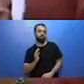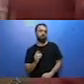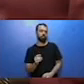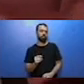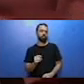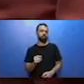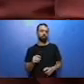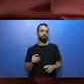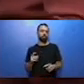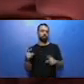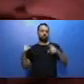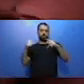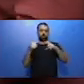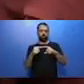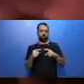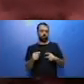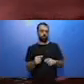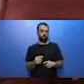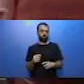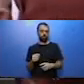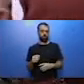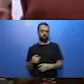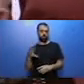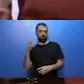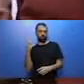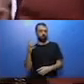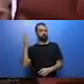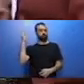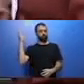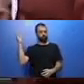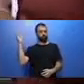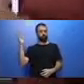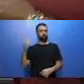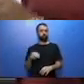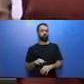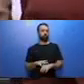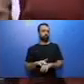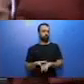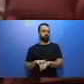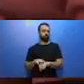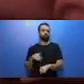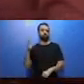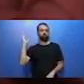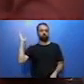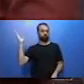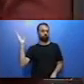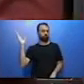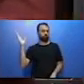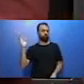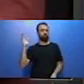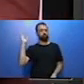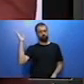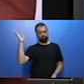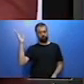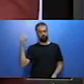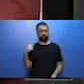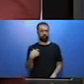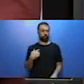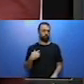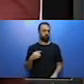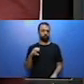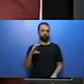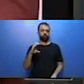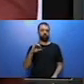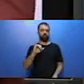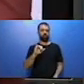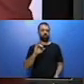causando a cifose, a escoliose e a lordose. Não está aqui, mas estou falando. A cifose, né, ó, joga